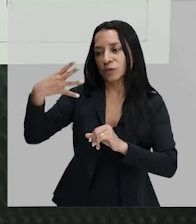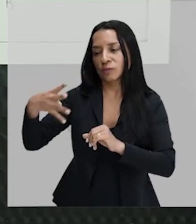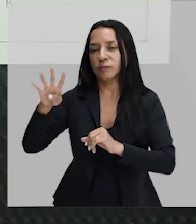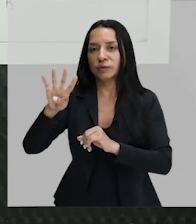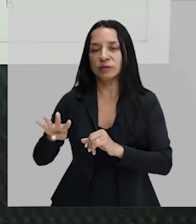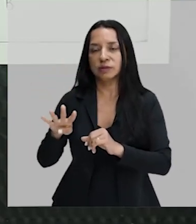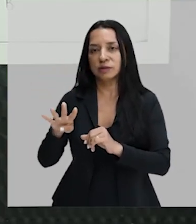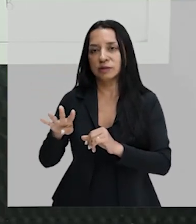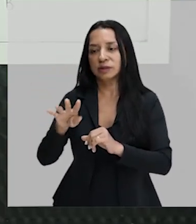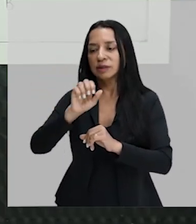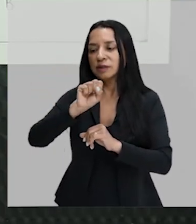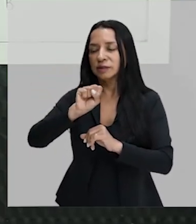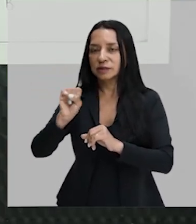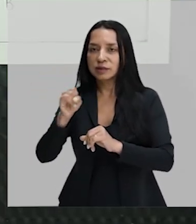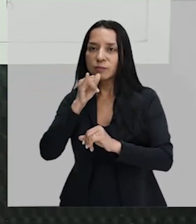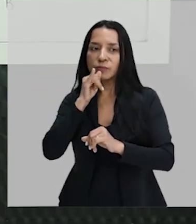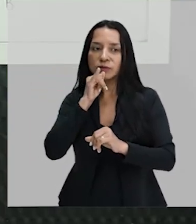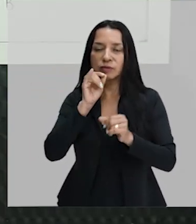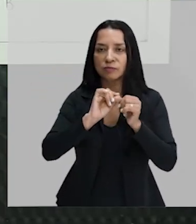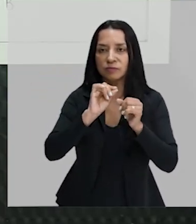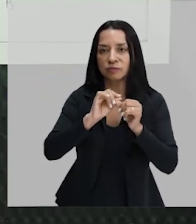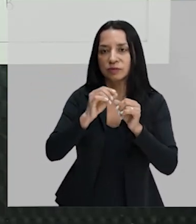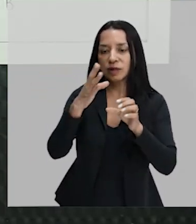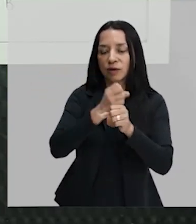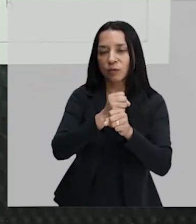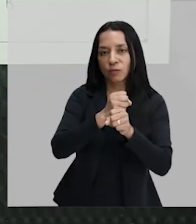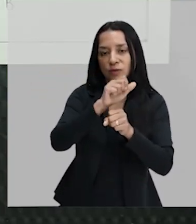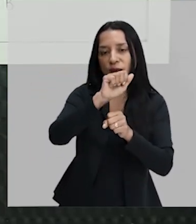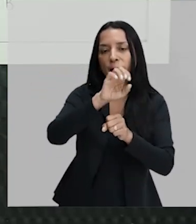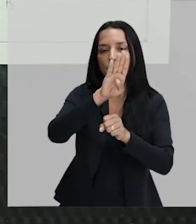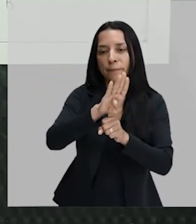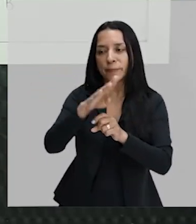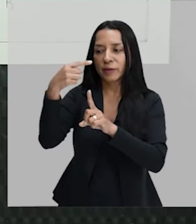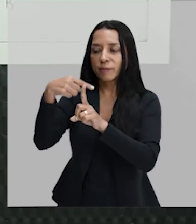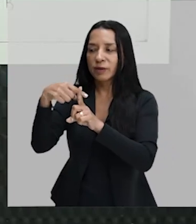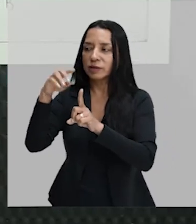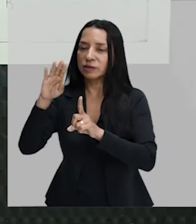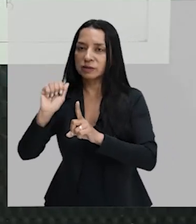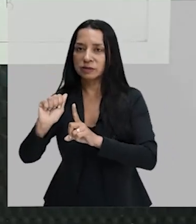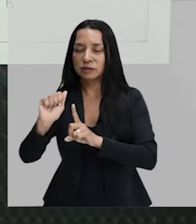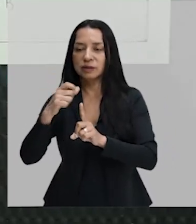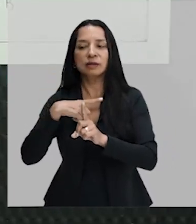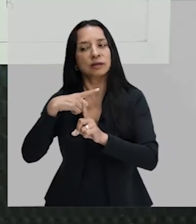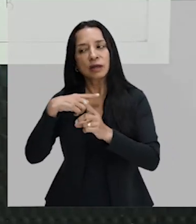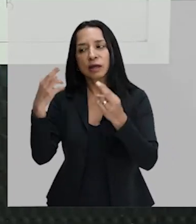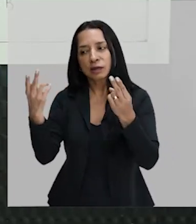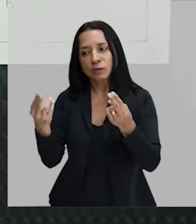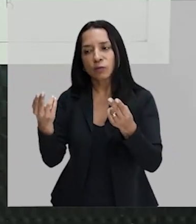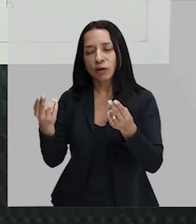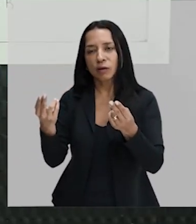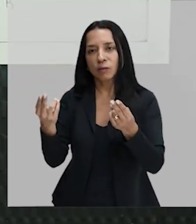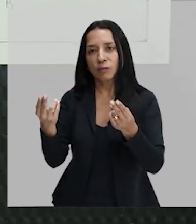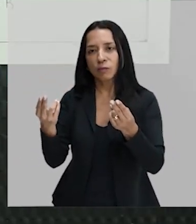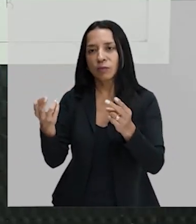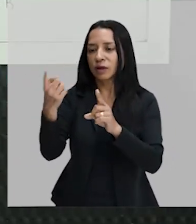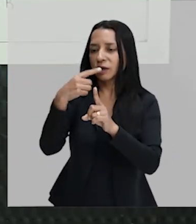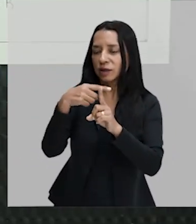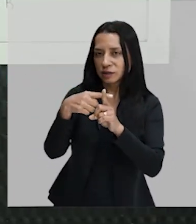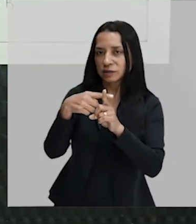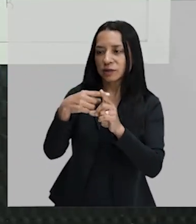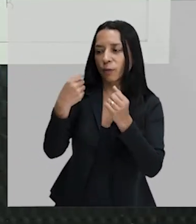exemplo, aqui, B mais A, eu ia obter essa mesma matriz aqui. Então, a adição, ela goza da propriedade